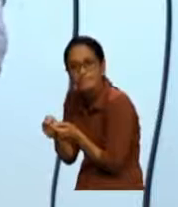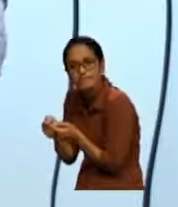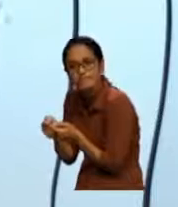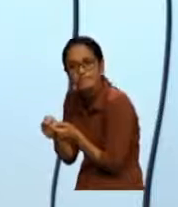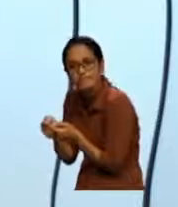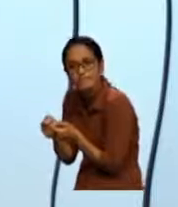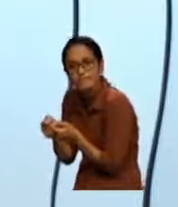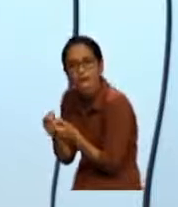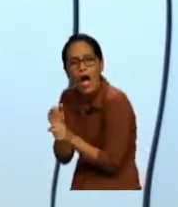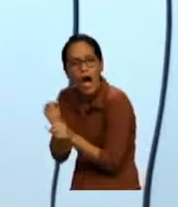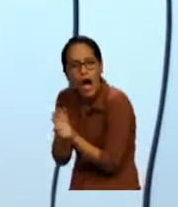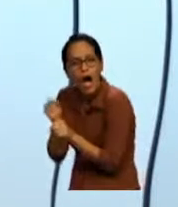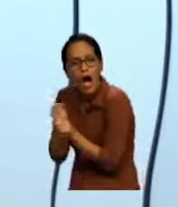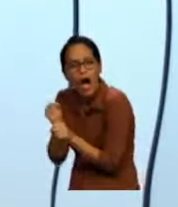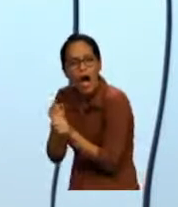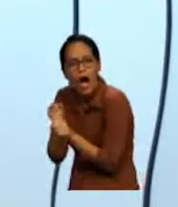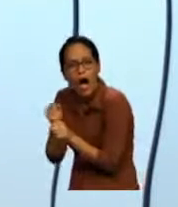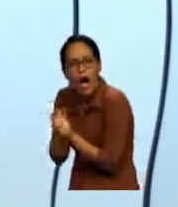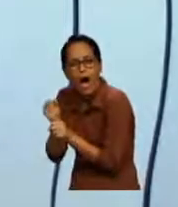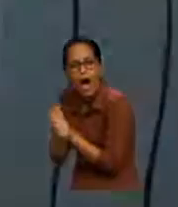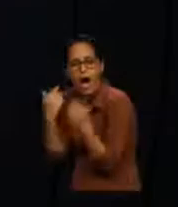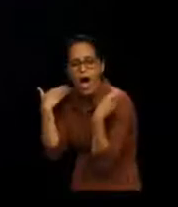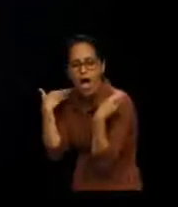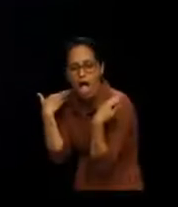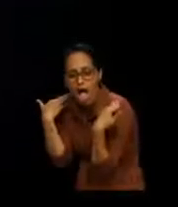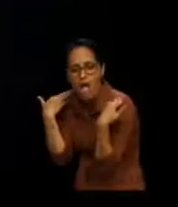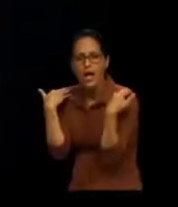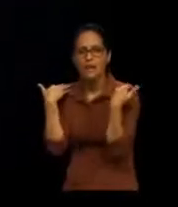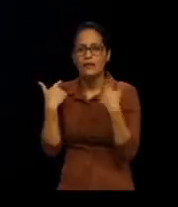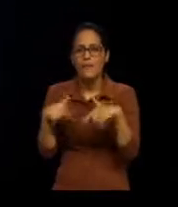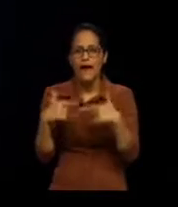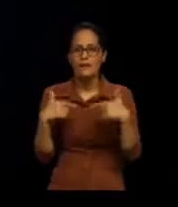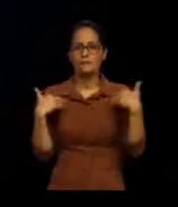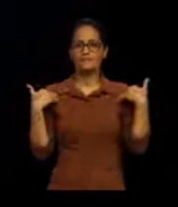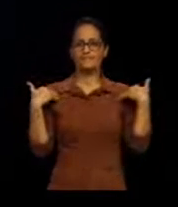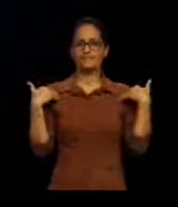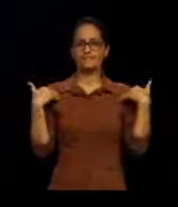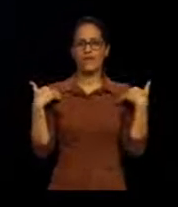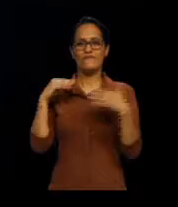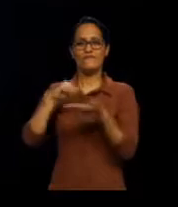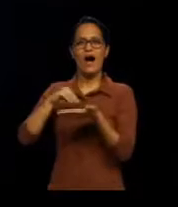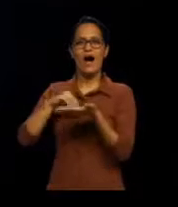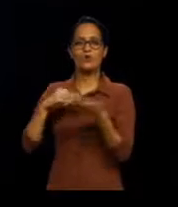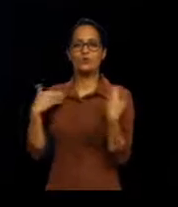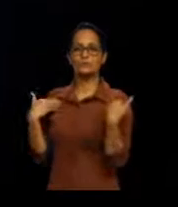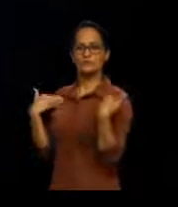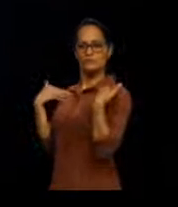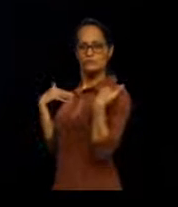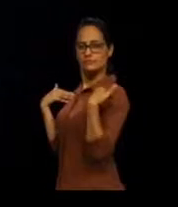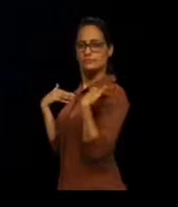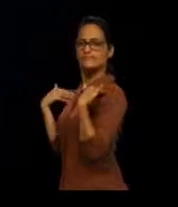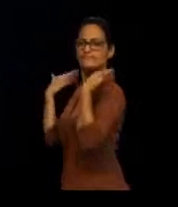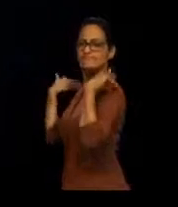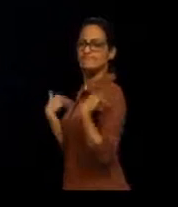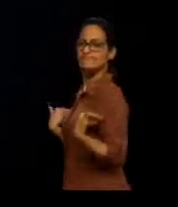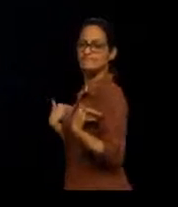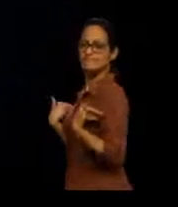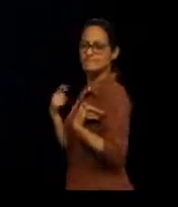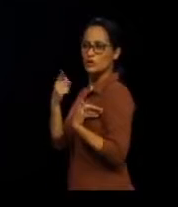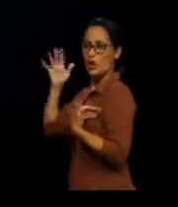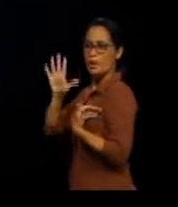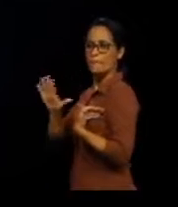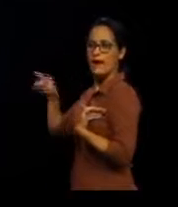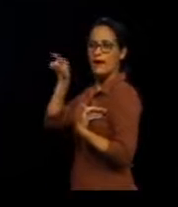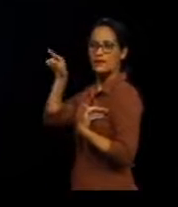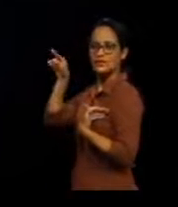dos anos, ao longo do tempo, faz com que o ângulo aqui de inclinação da nossa coluna cervical, tá?